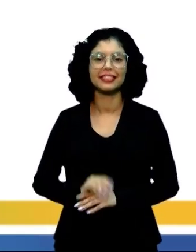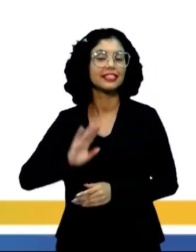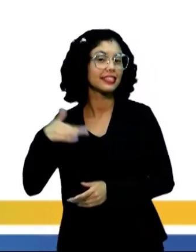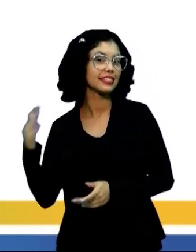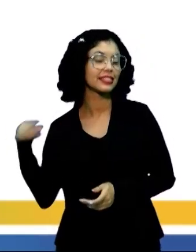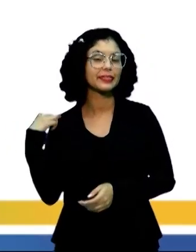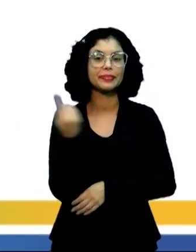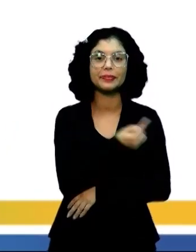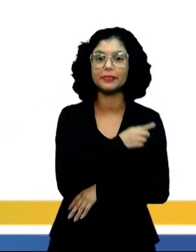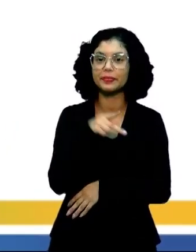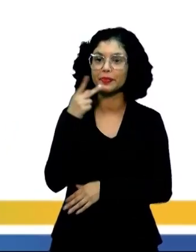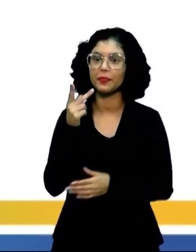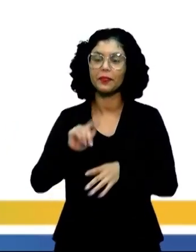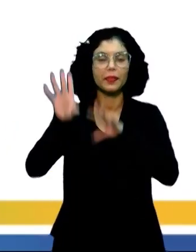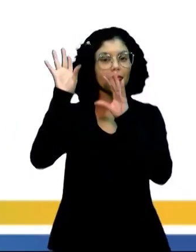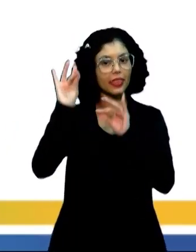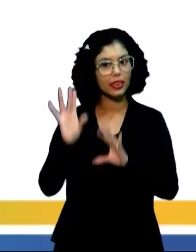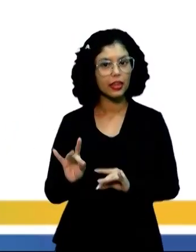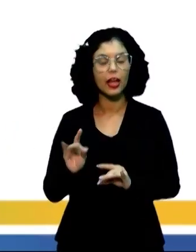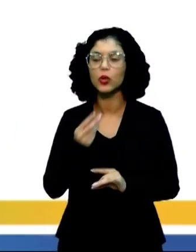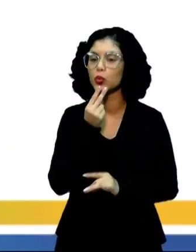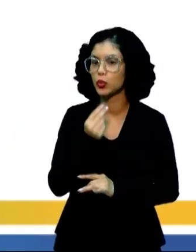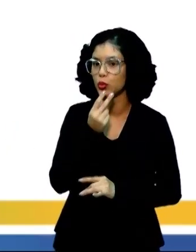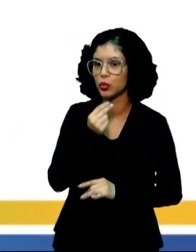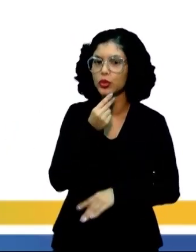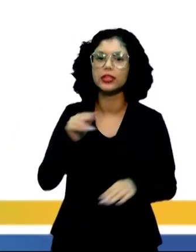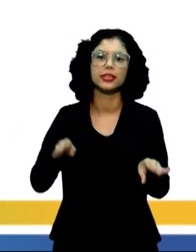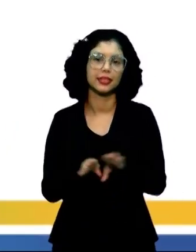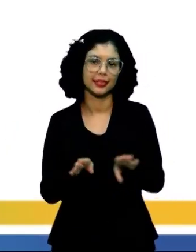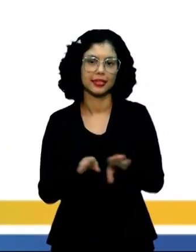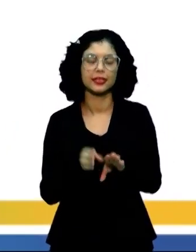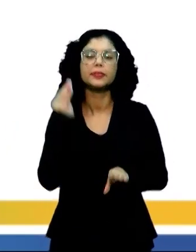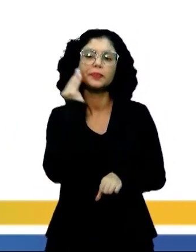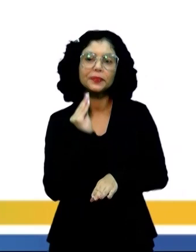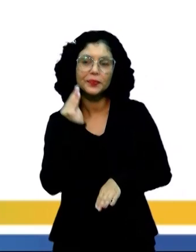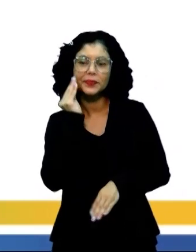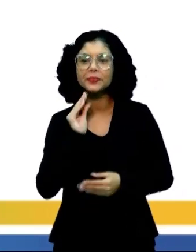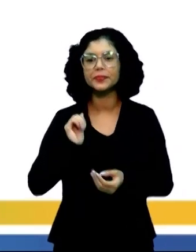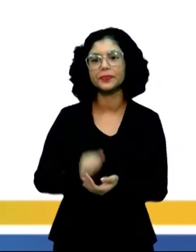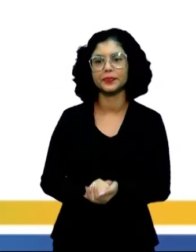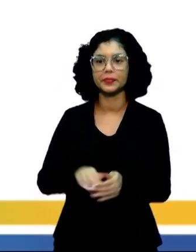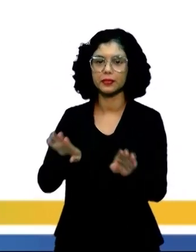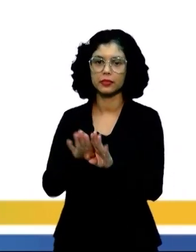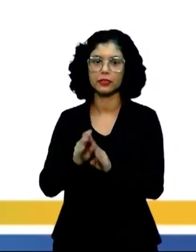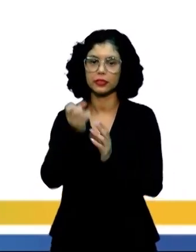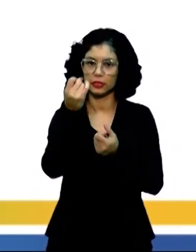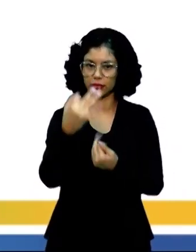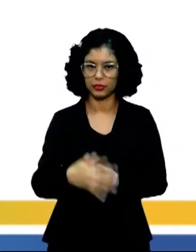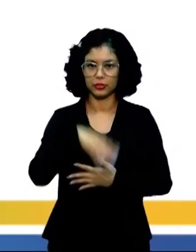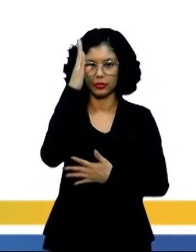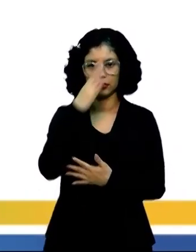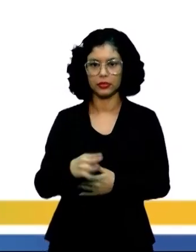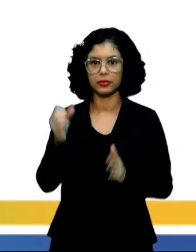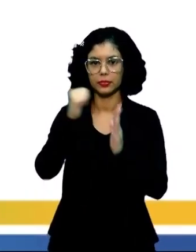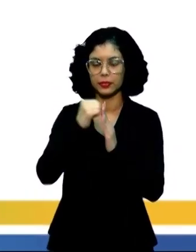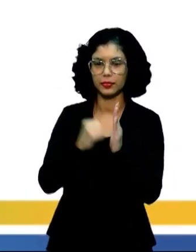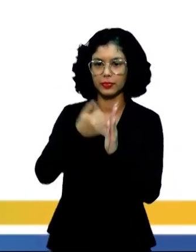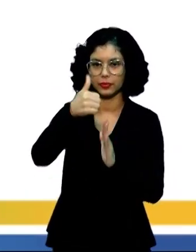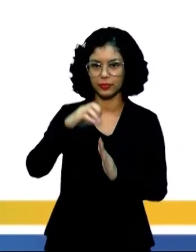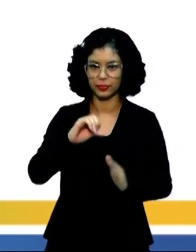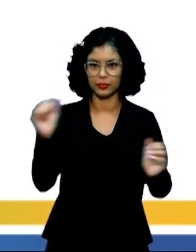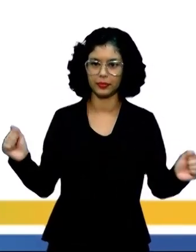Quando a gente fala do estilo machadiano, a gente diz que é uma tentativa de Machado em retratar um Brasil do